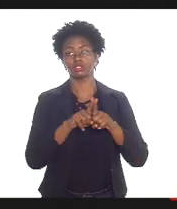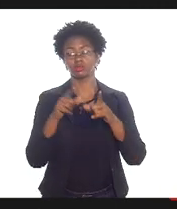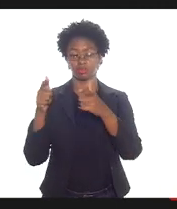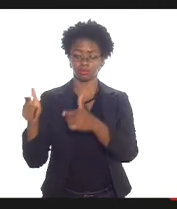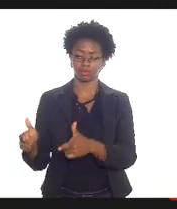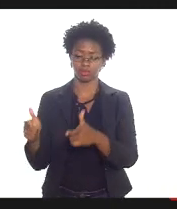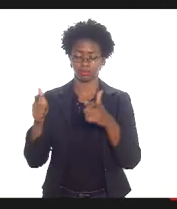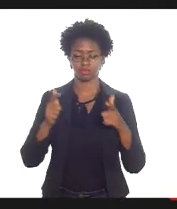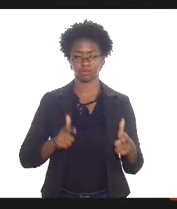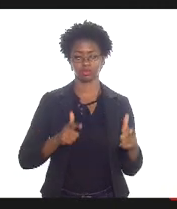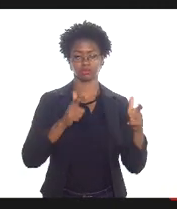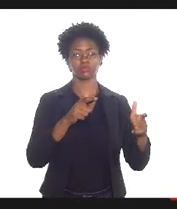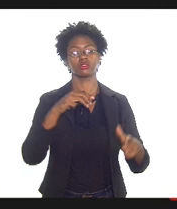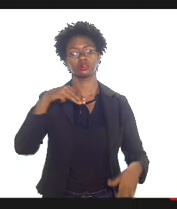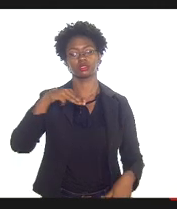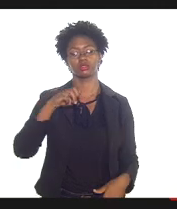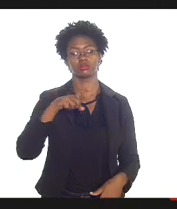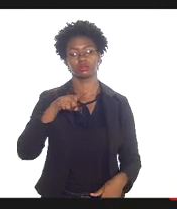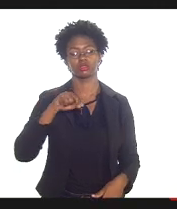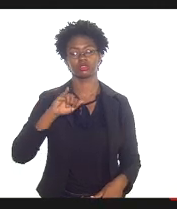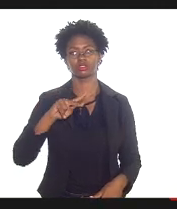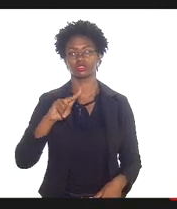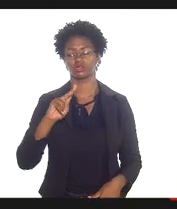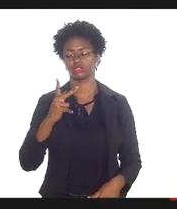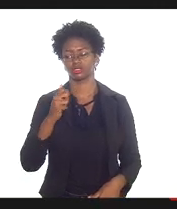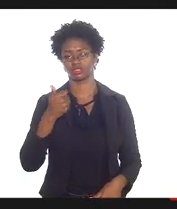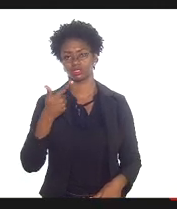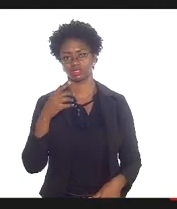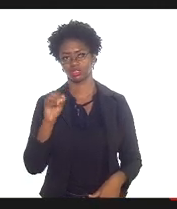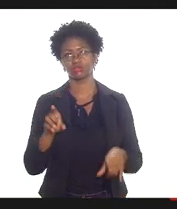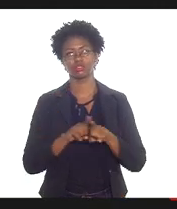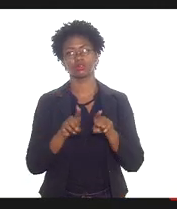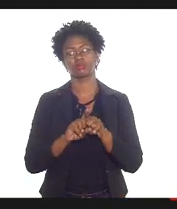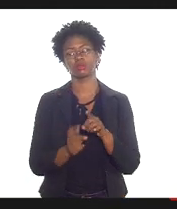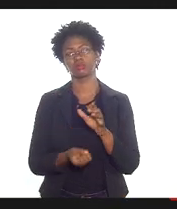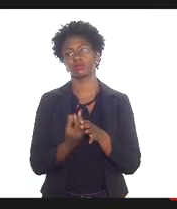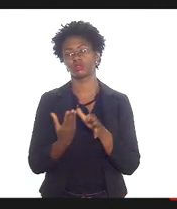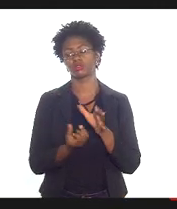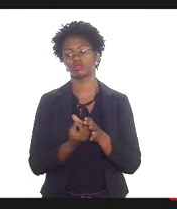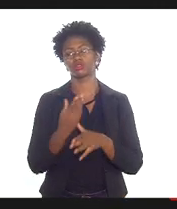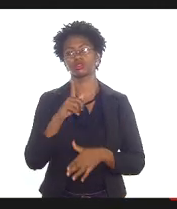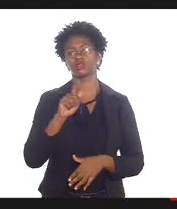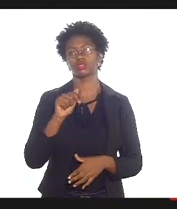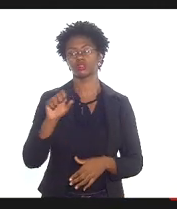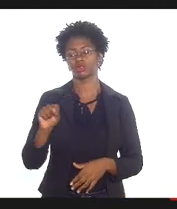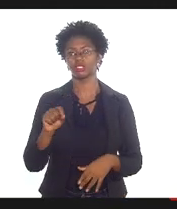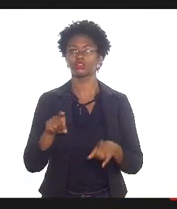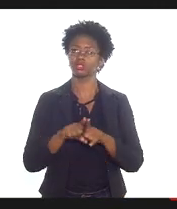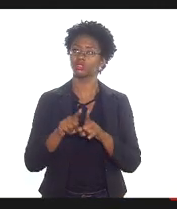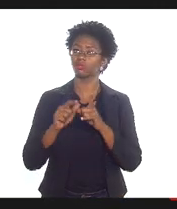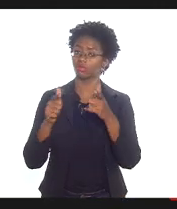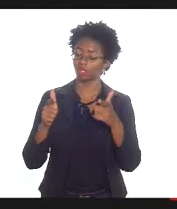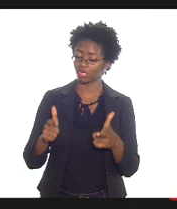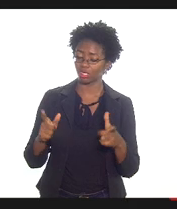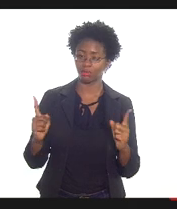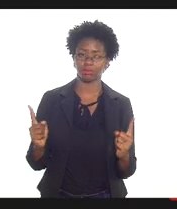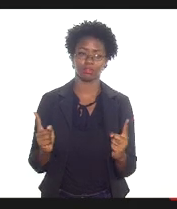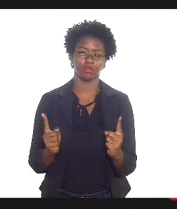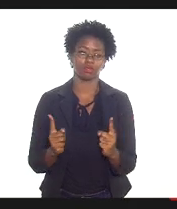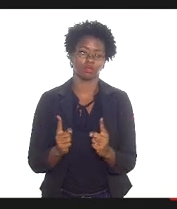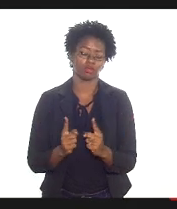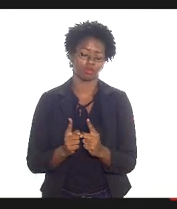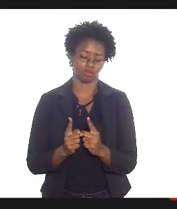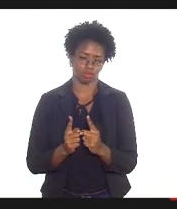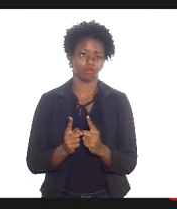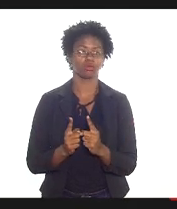Mexilhão aqui, que também produz gás, né? E é um campo menor, né? É